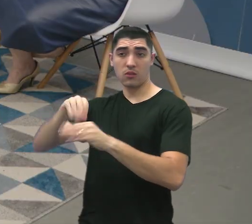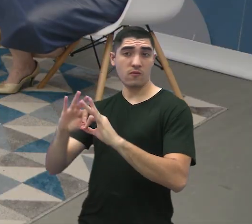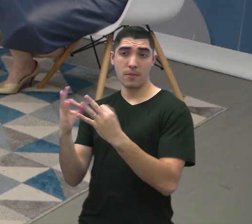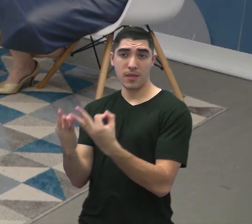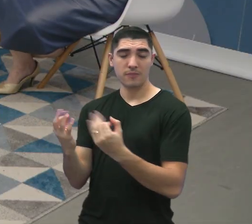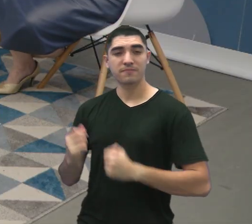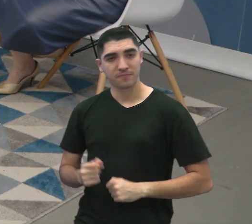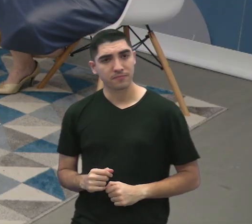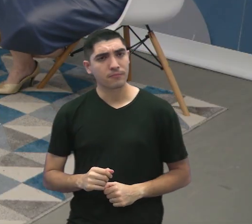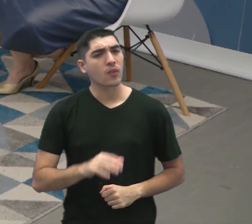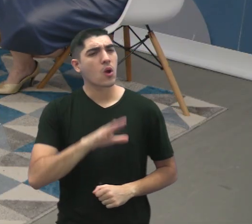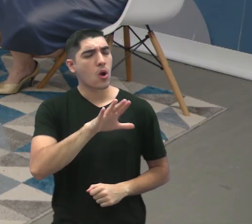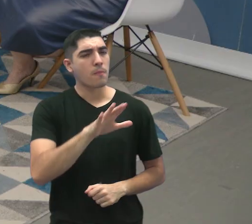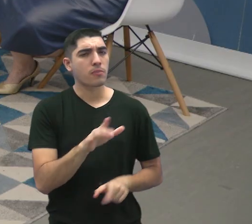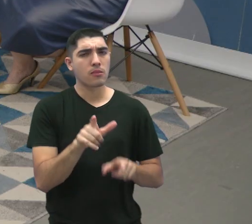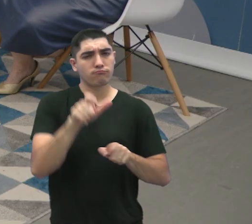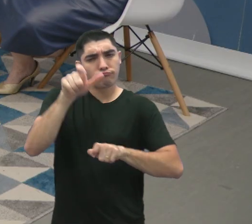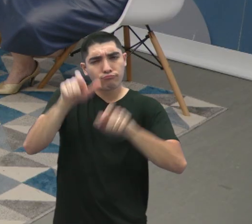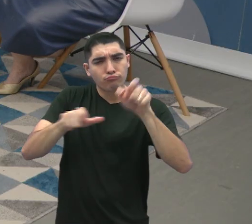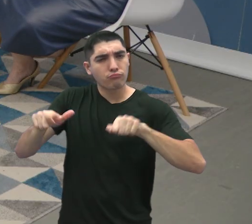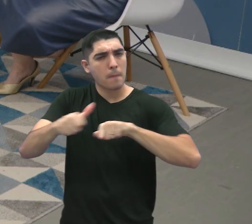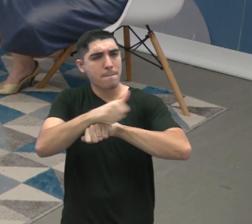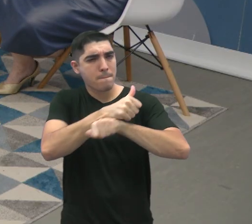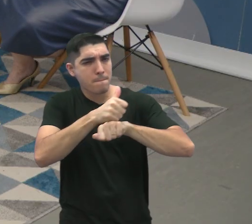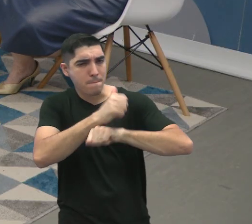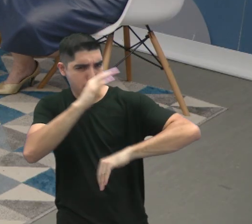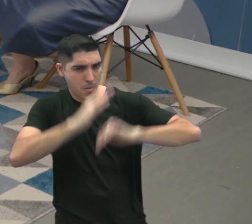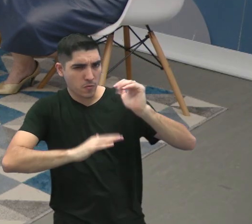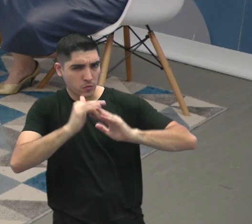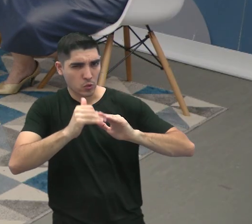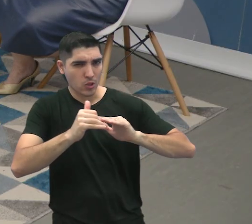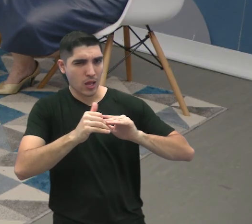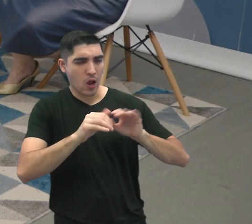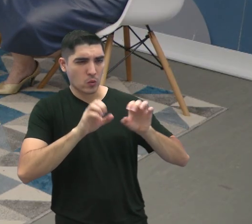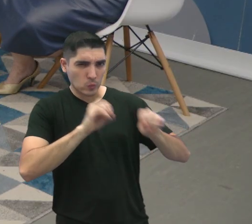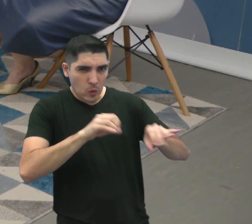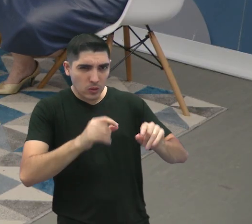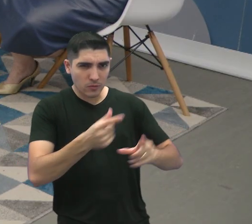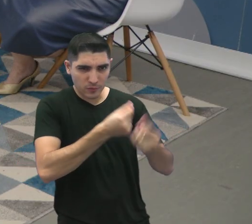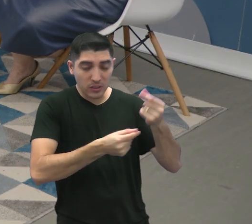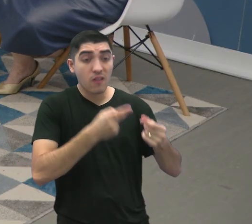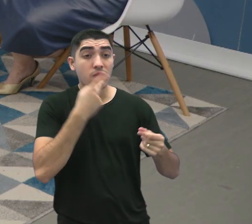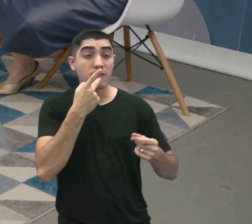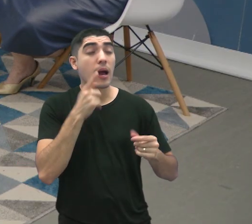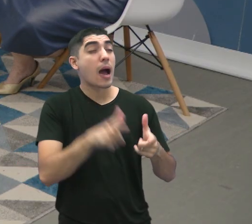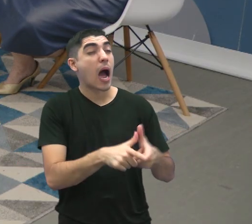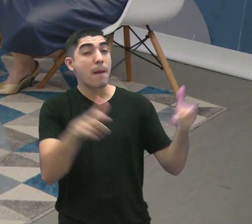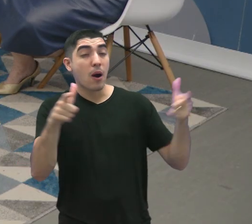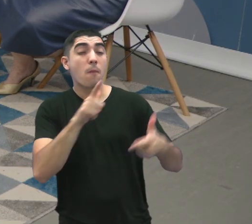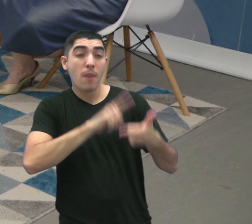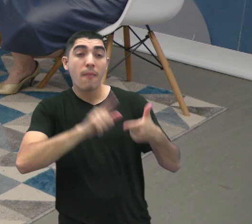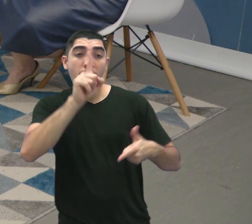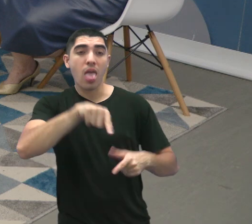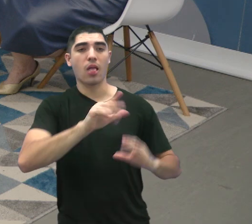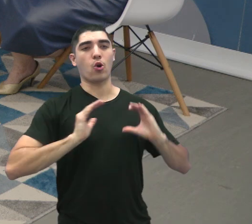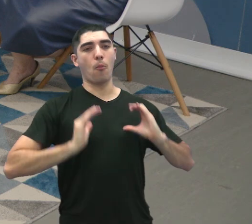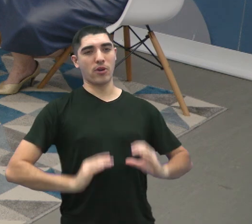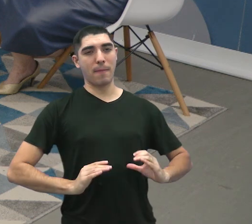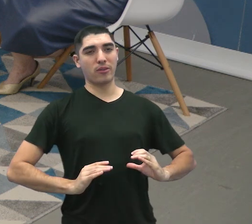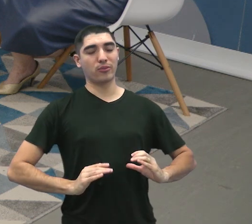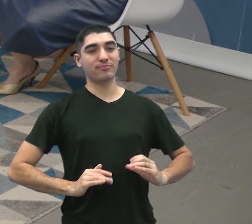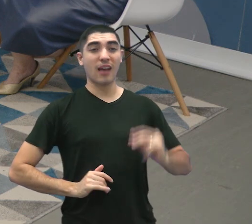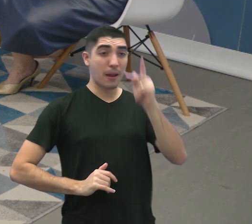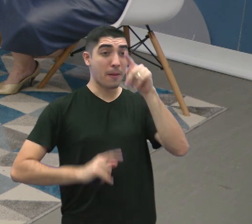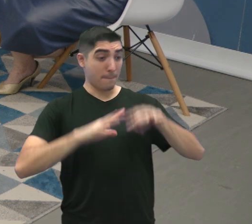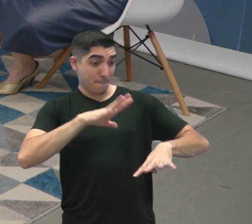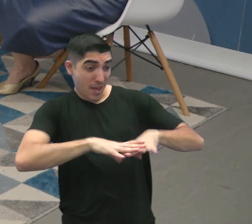assim, muitos especialistas dizem, né, que a educação financeira é mais comportamento do que matemática. Você concorda com isso? Acaba